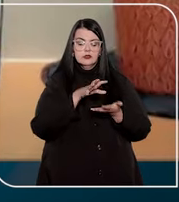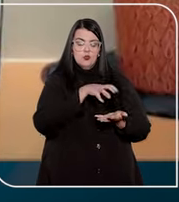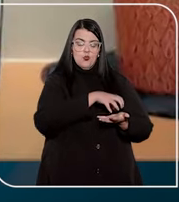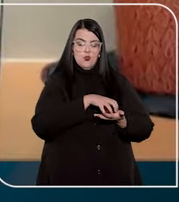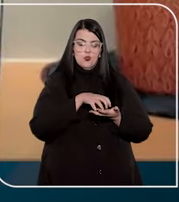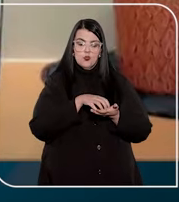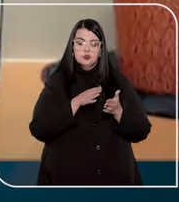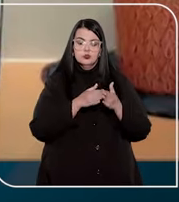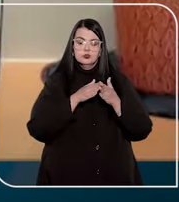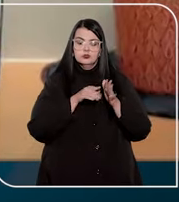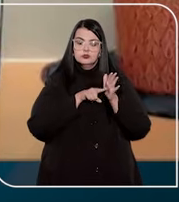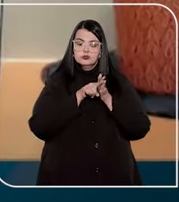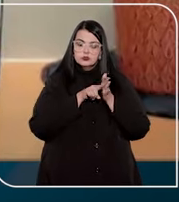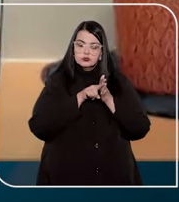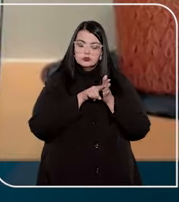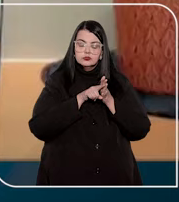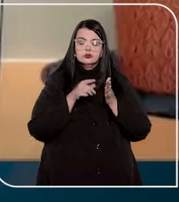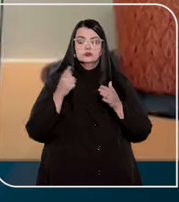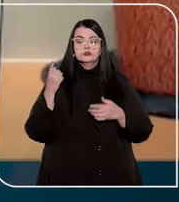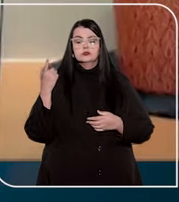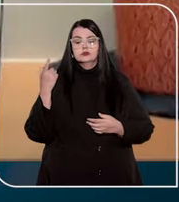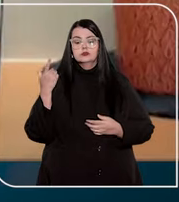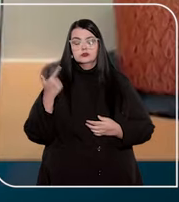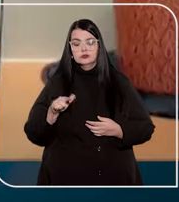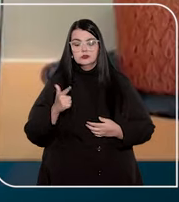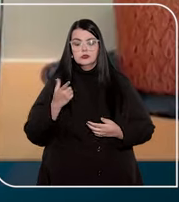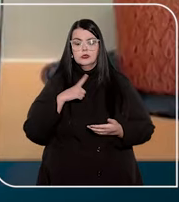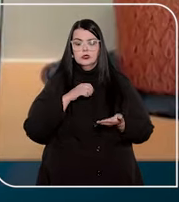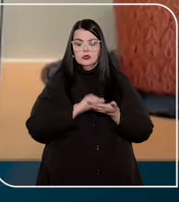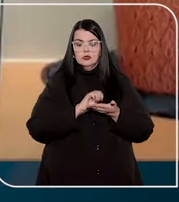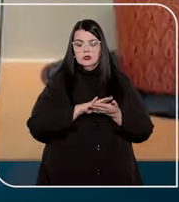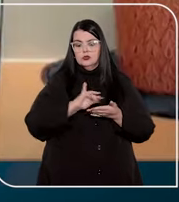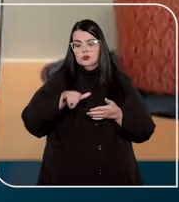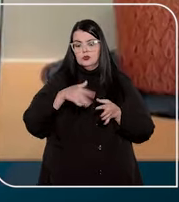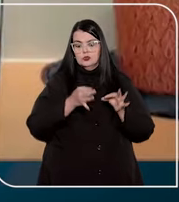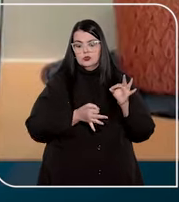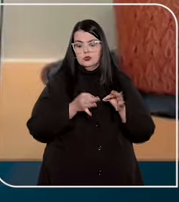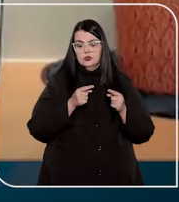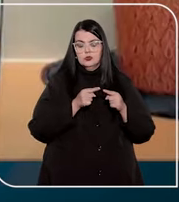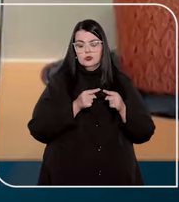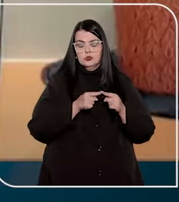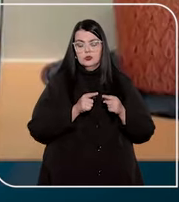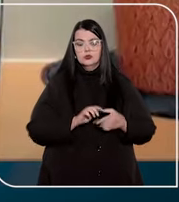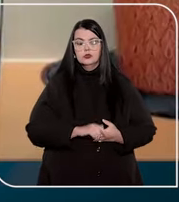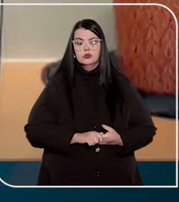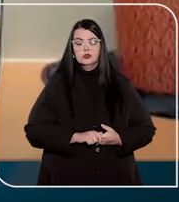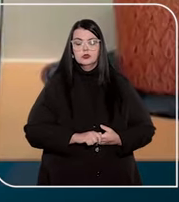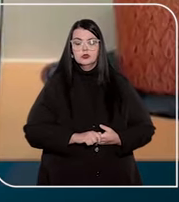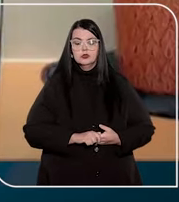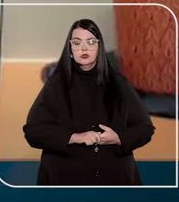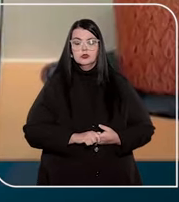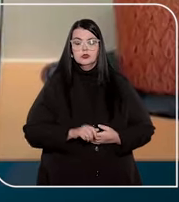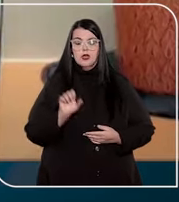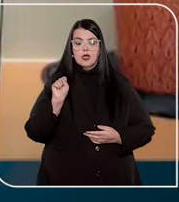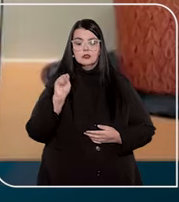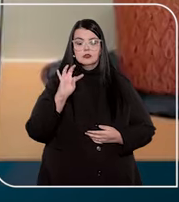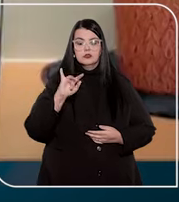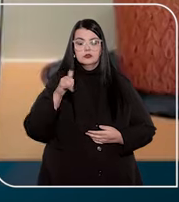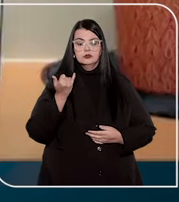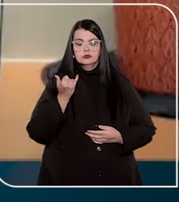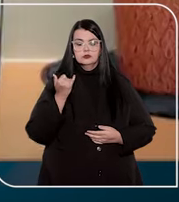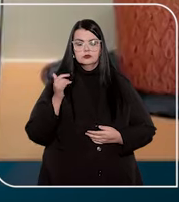julgador apreciar novamente aquele recurso que ele julgou, ou aquela ação originária, às vezes o próprio STJ,